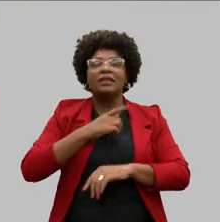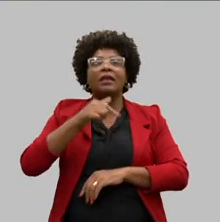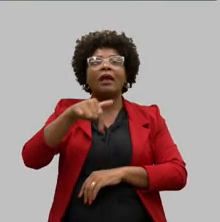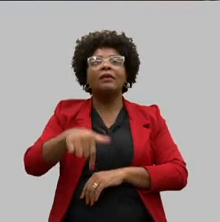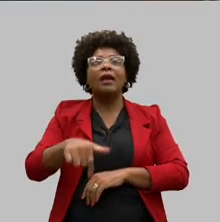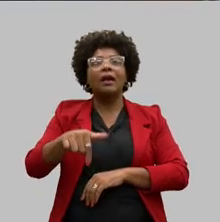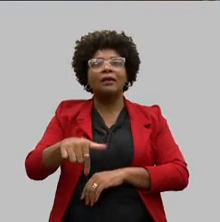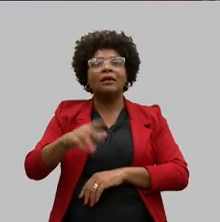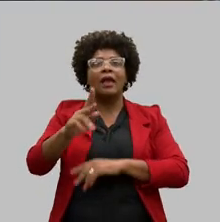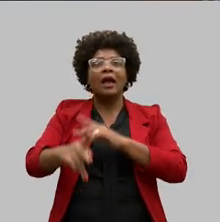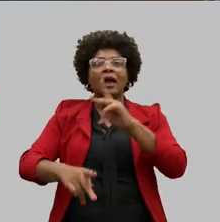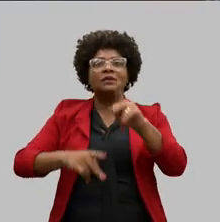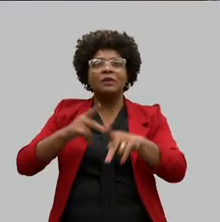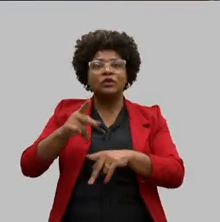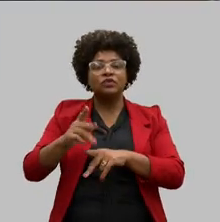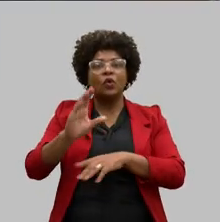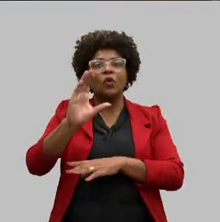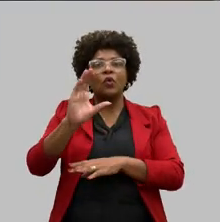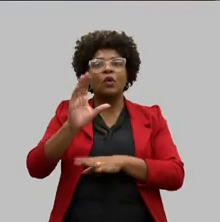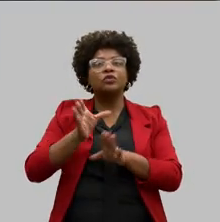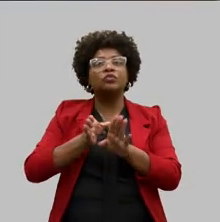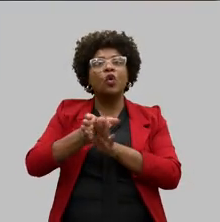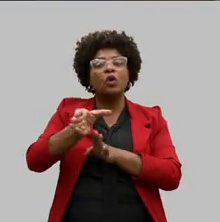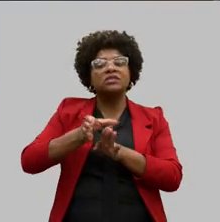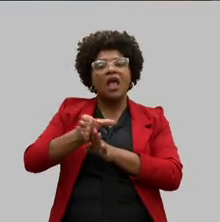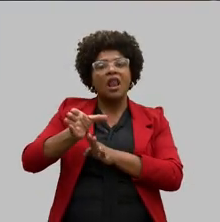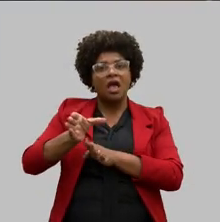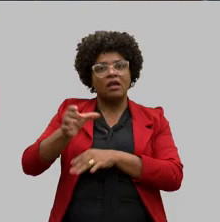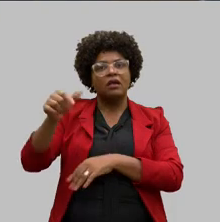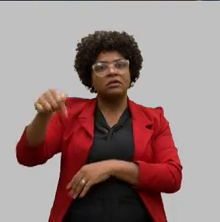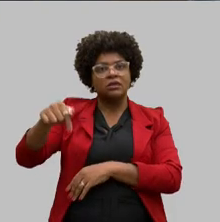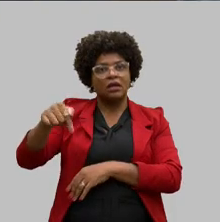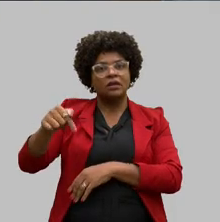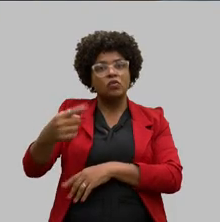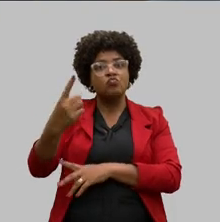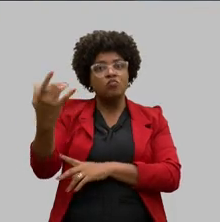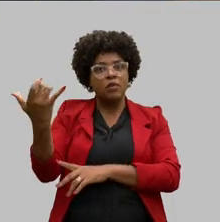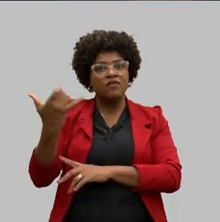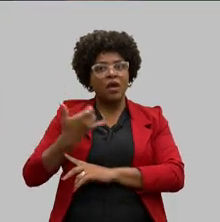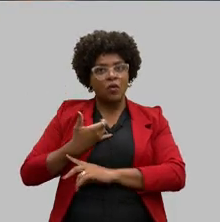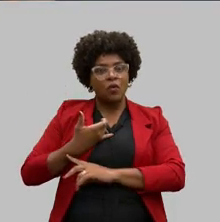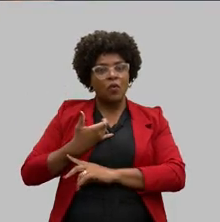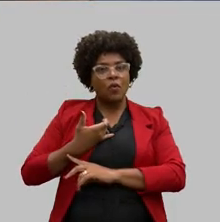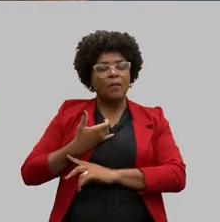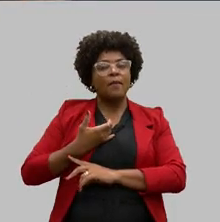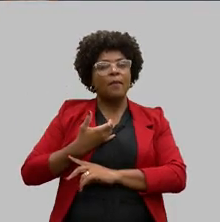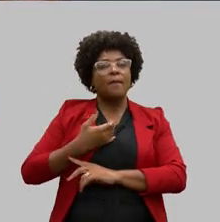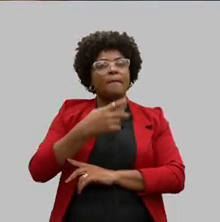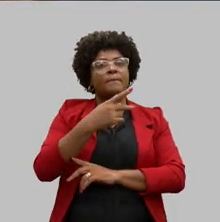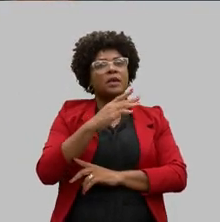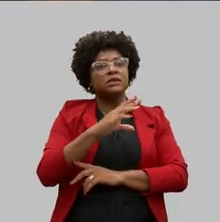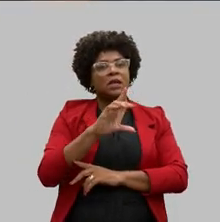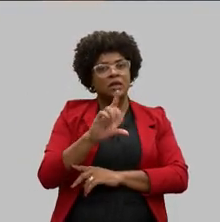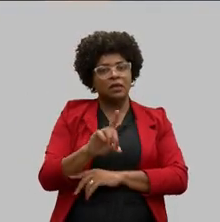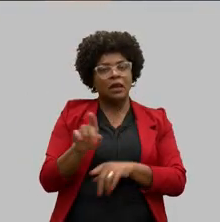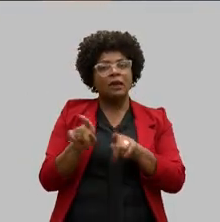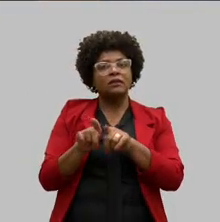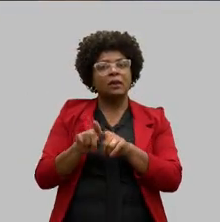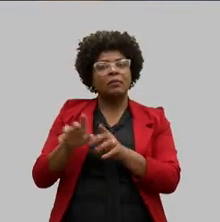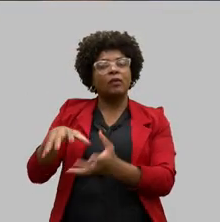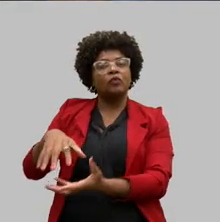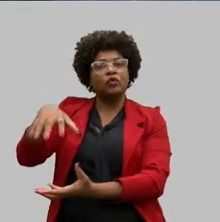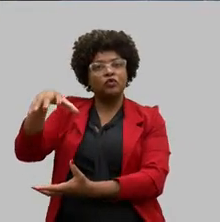aqui um um deles me disse uma coisa eu acho importante a pessoa idosa e a pessoa com deficiência eles deslocaram aqui pra